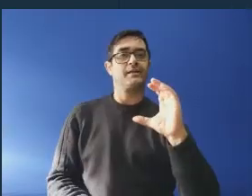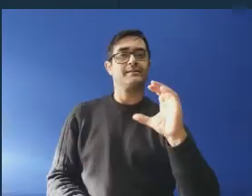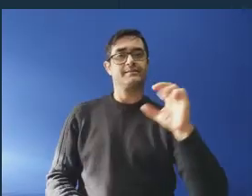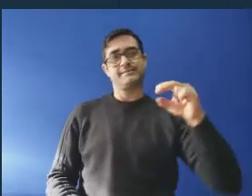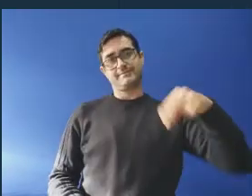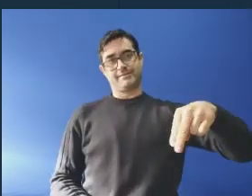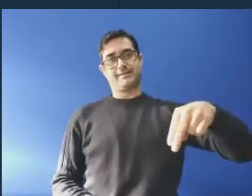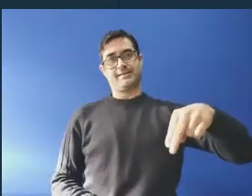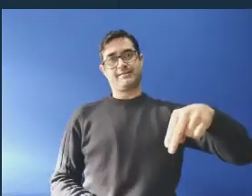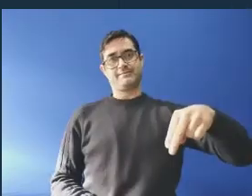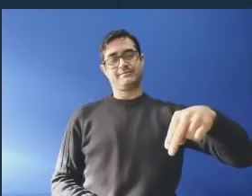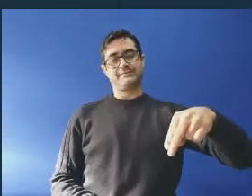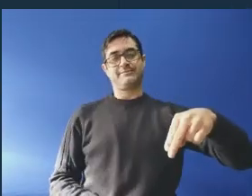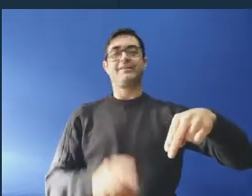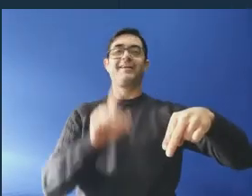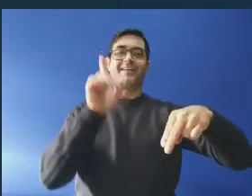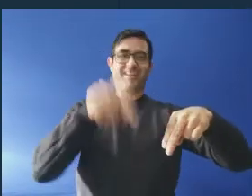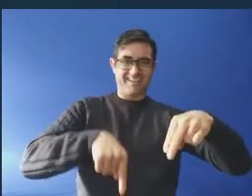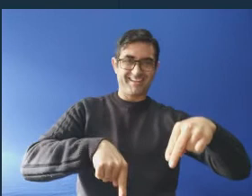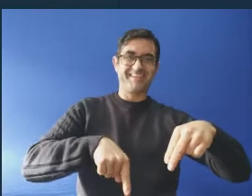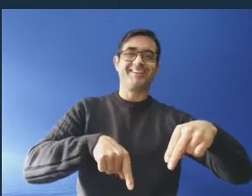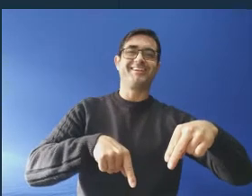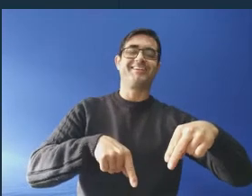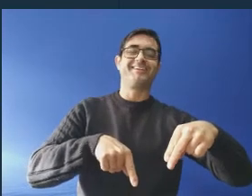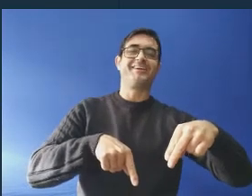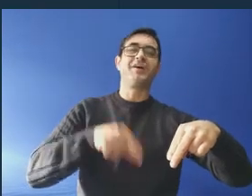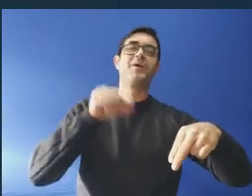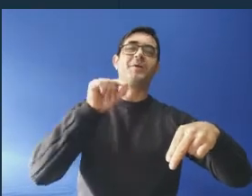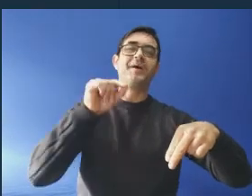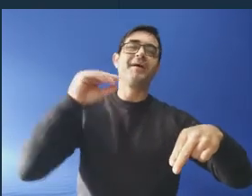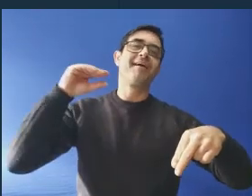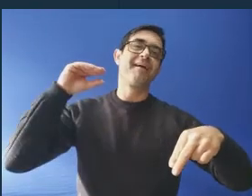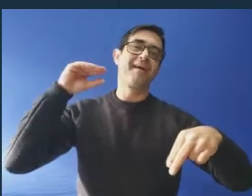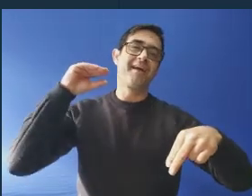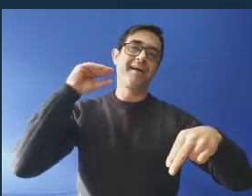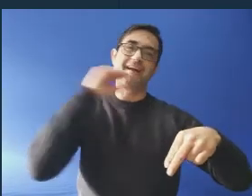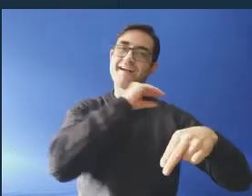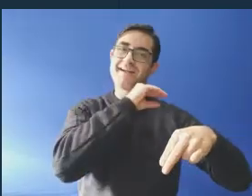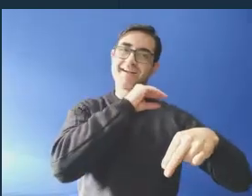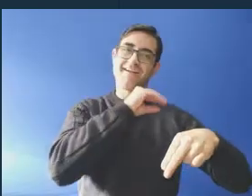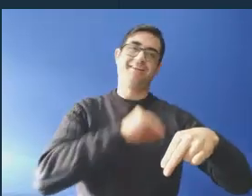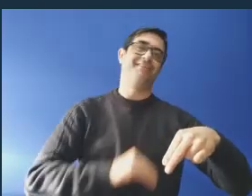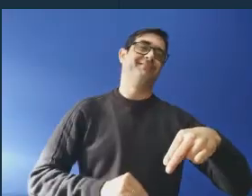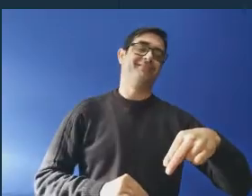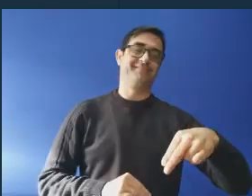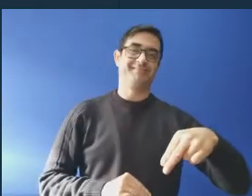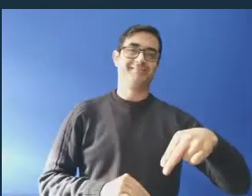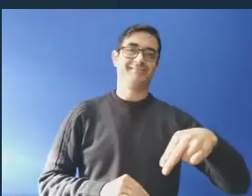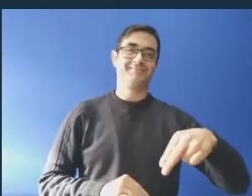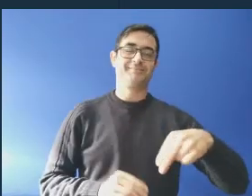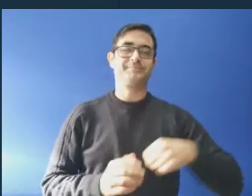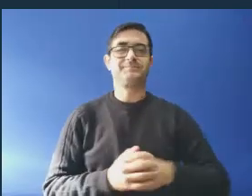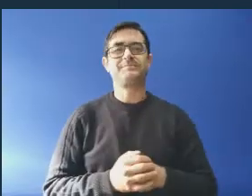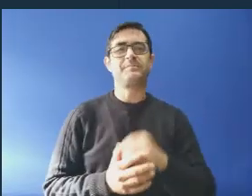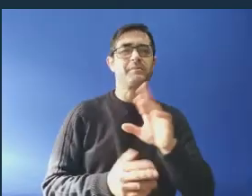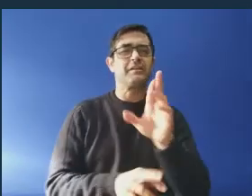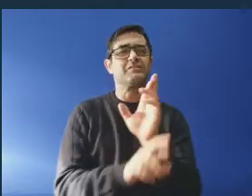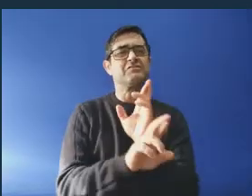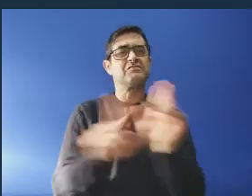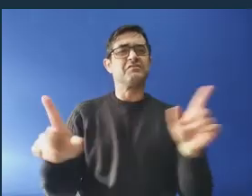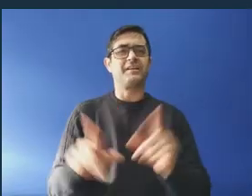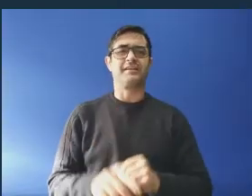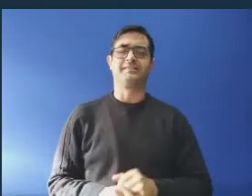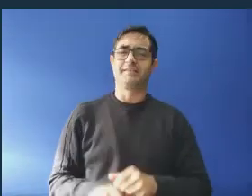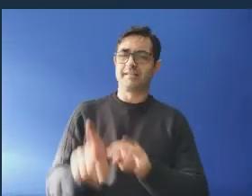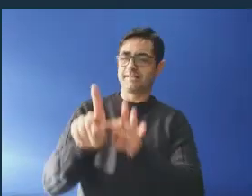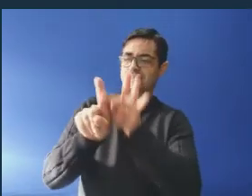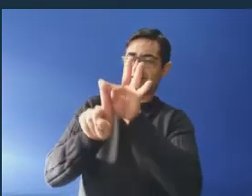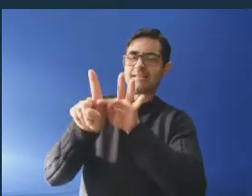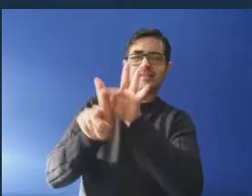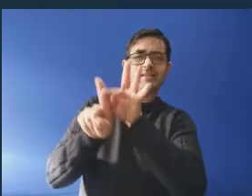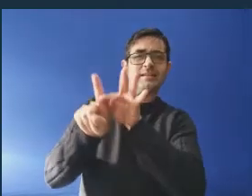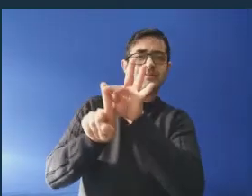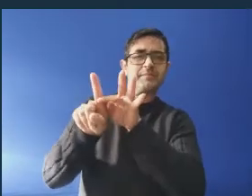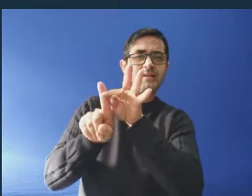é exatamente o que a gente chama de calor. Qual é a diferença, então, entre temperatura e calor, né? Porque, como